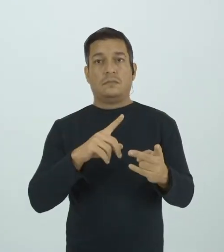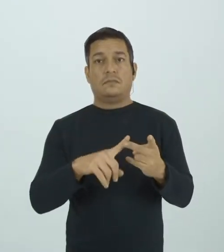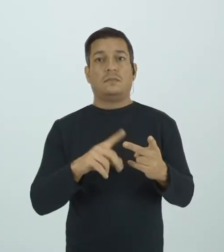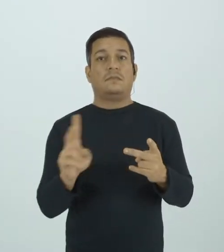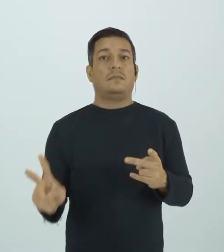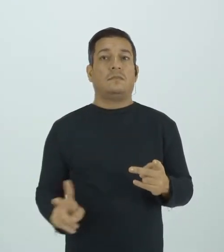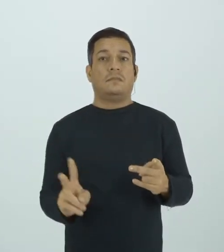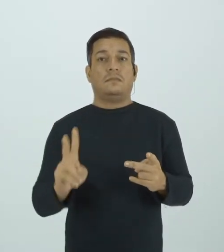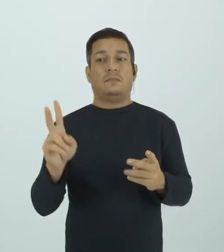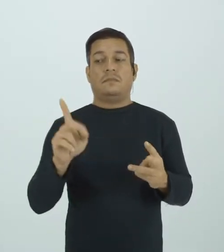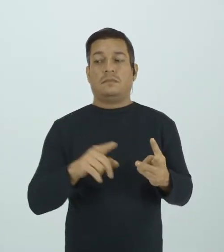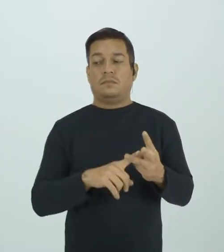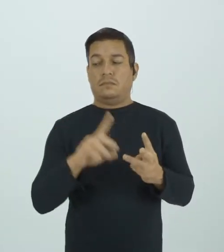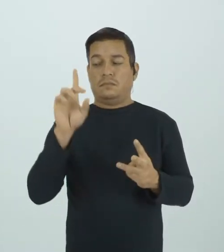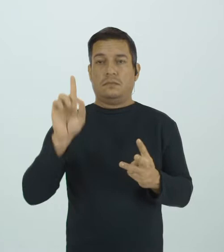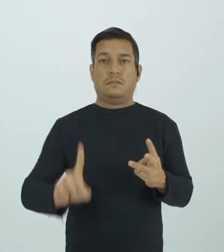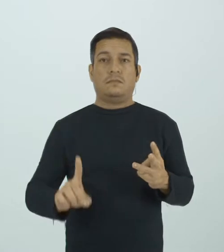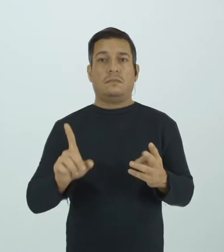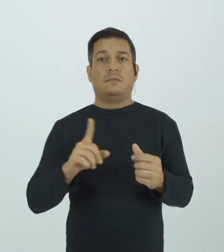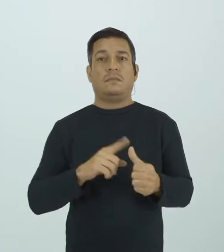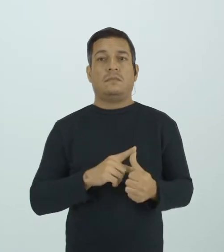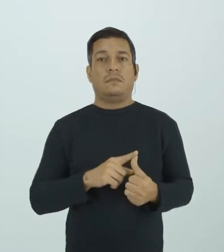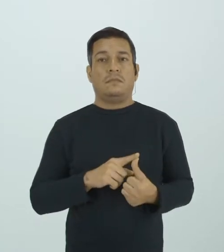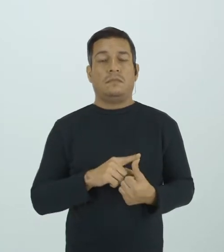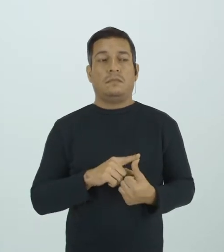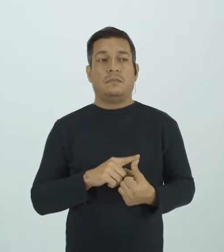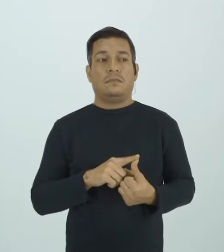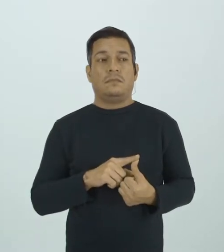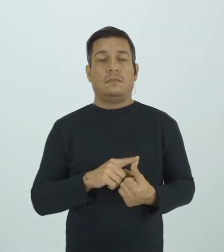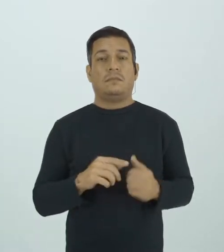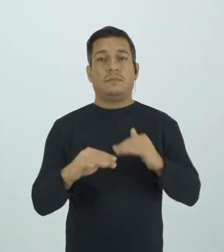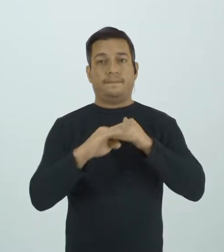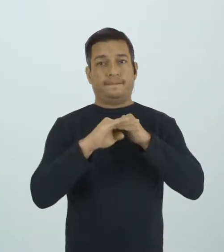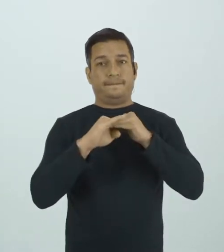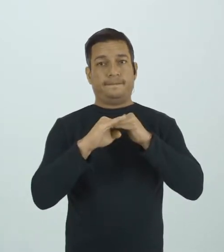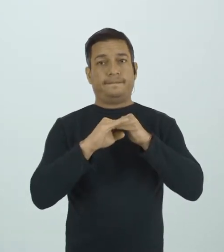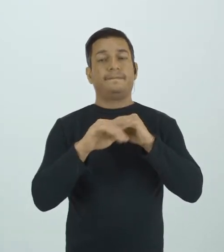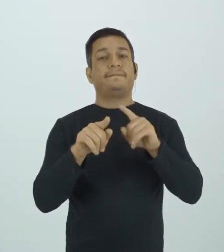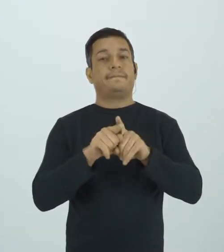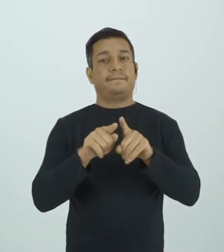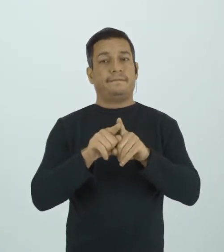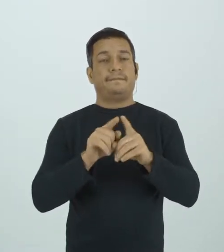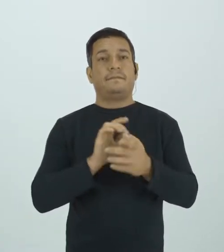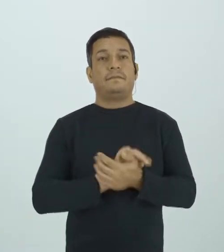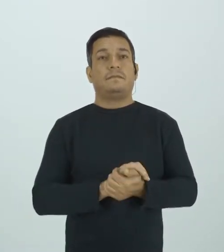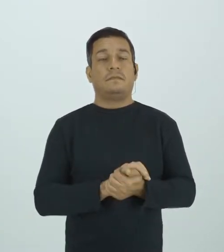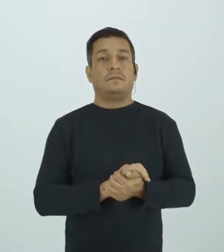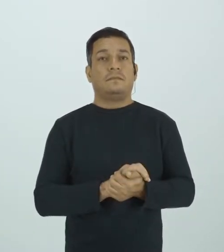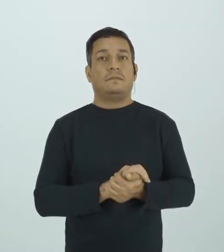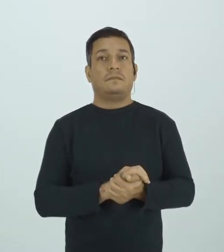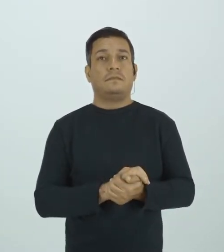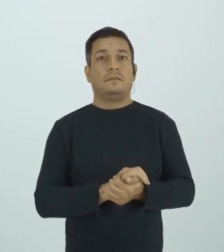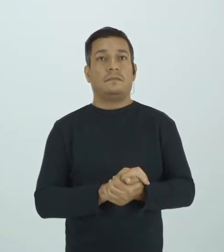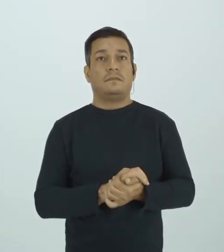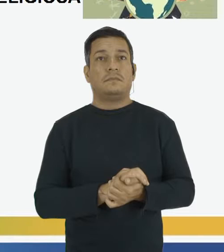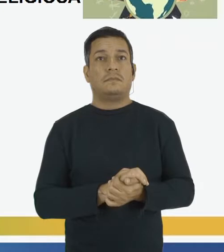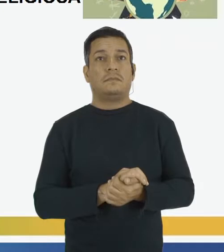os valores, os direitos, né? A igualdade. Vamos trabalhar tudo